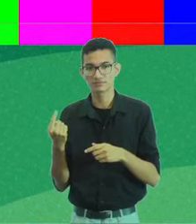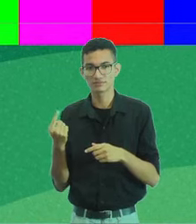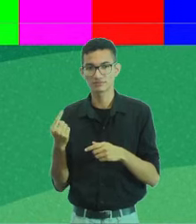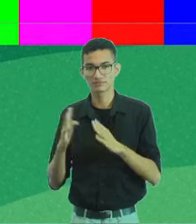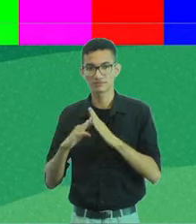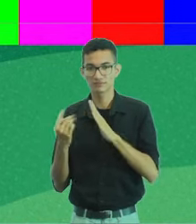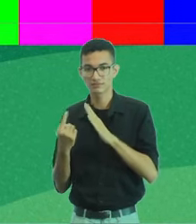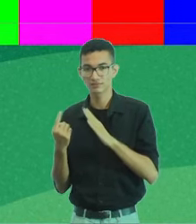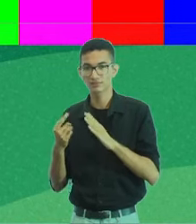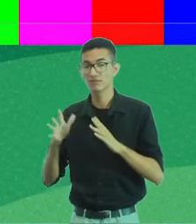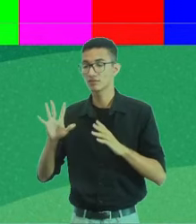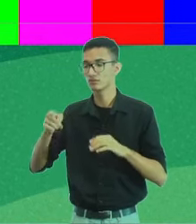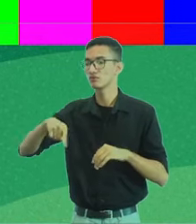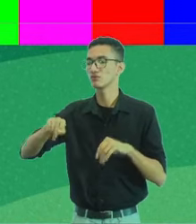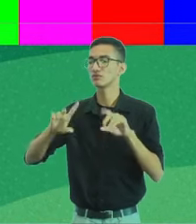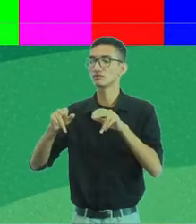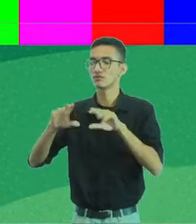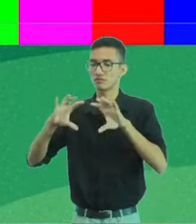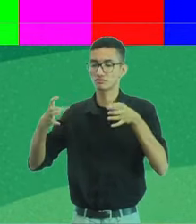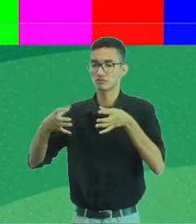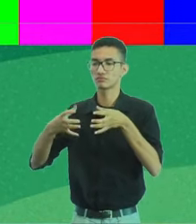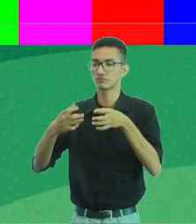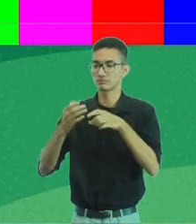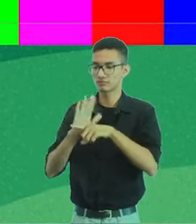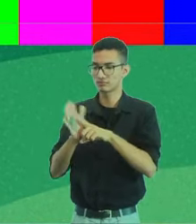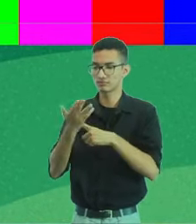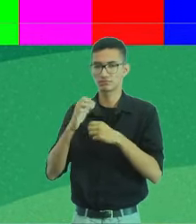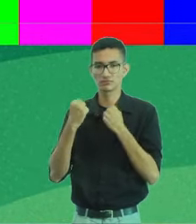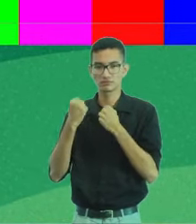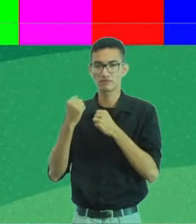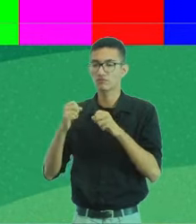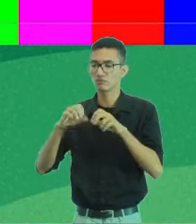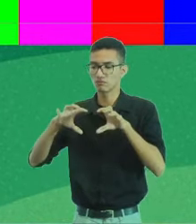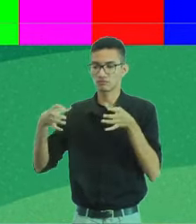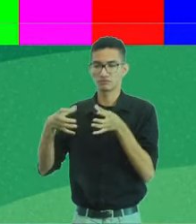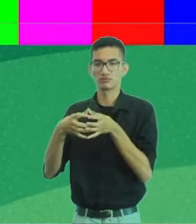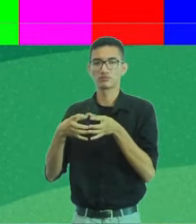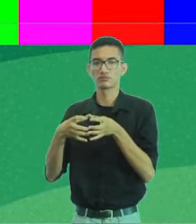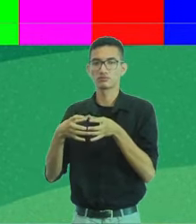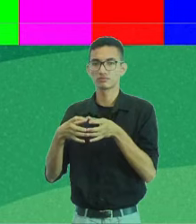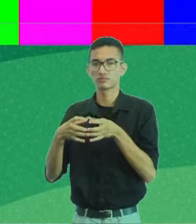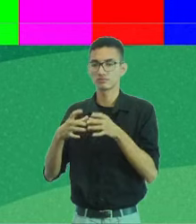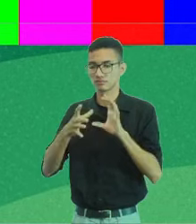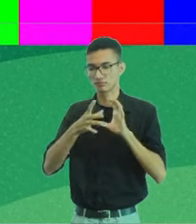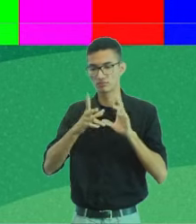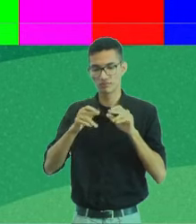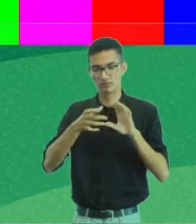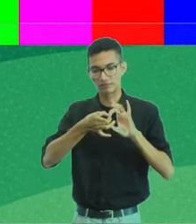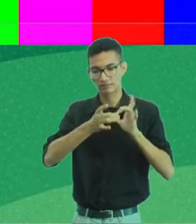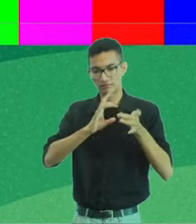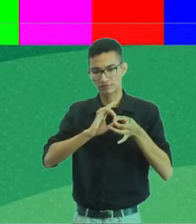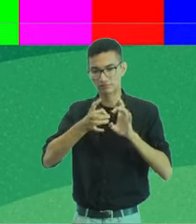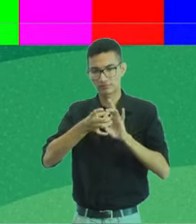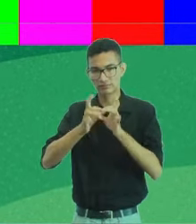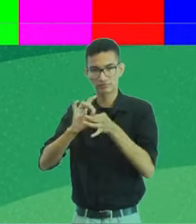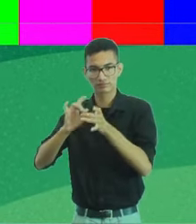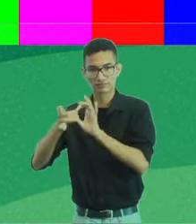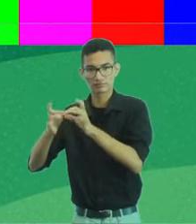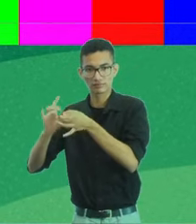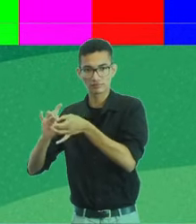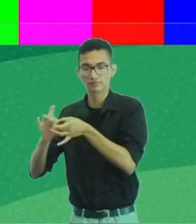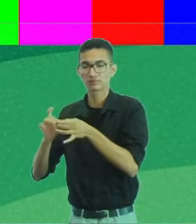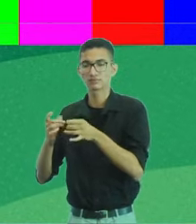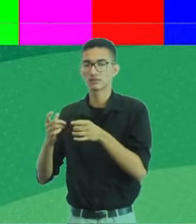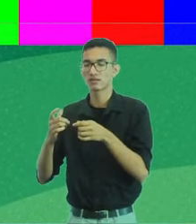nós somos como comunidade uma força um conjunto uma corrente que muita positividade